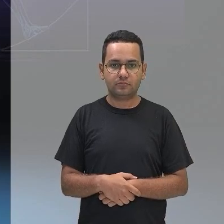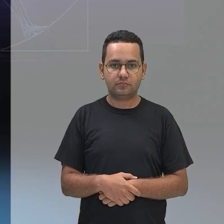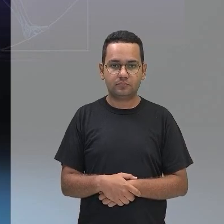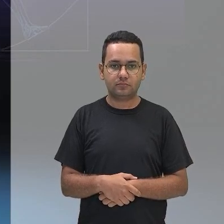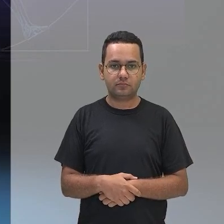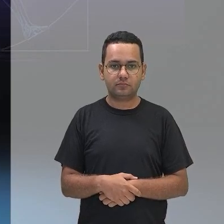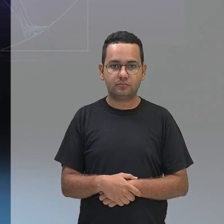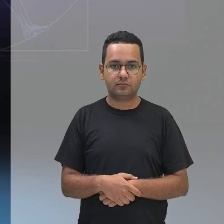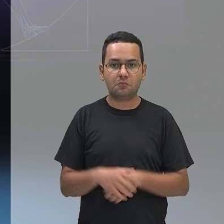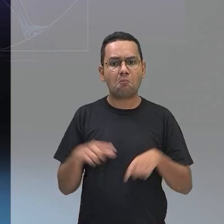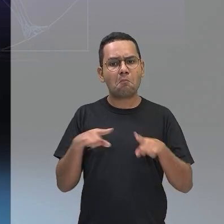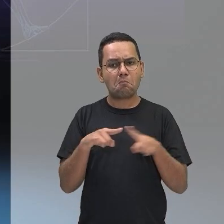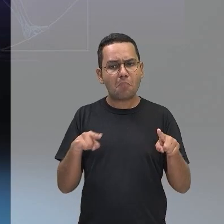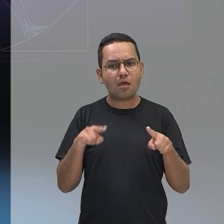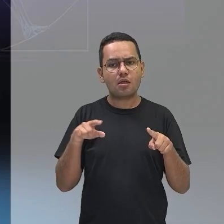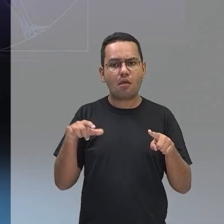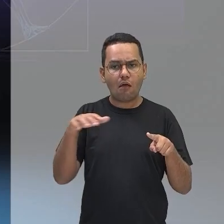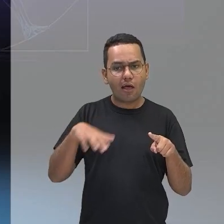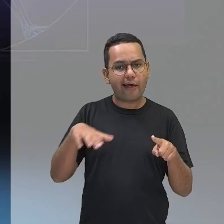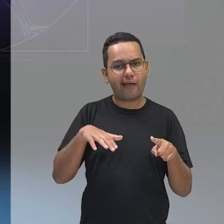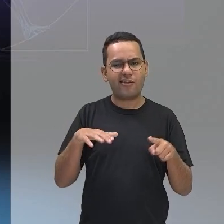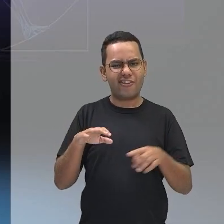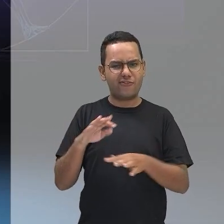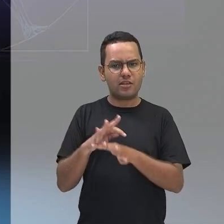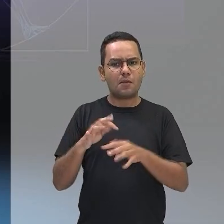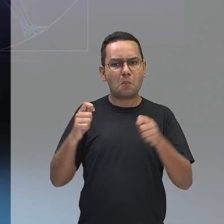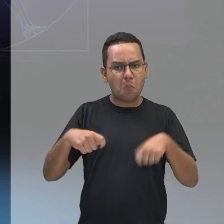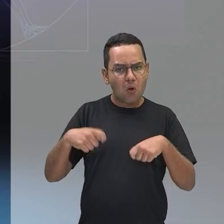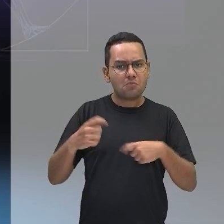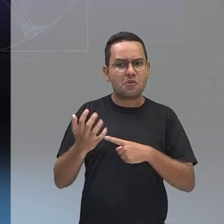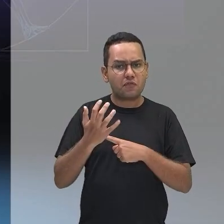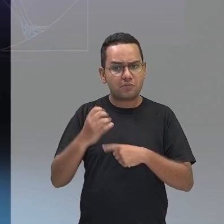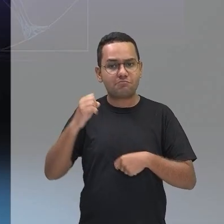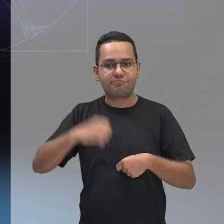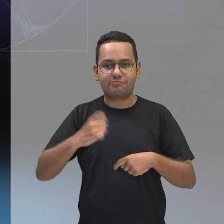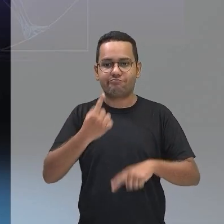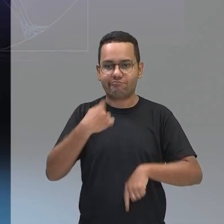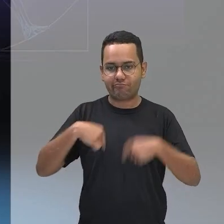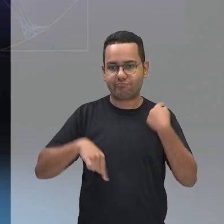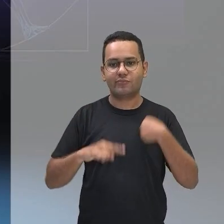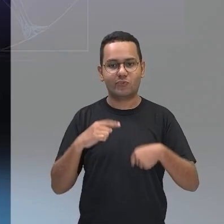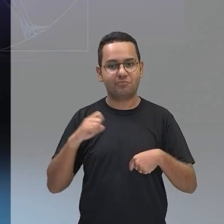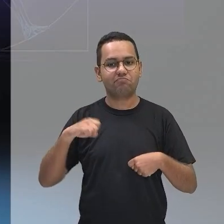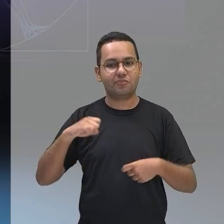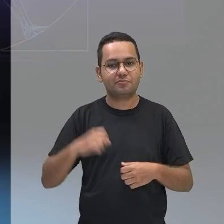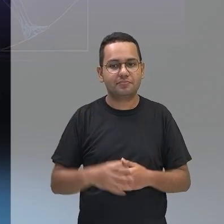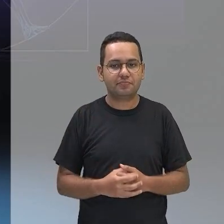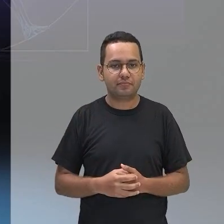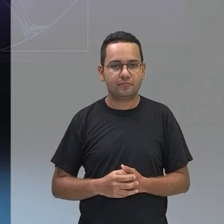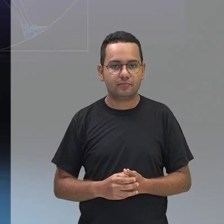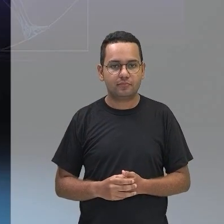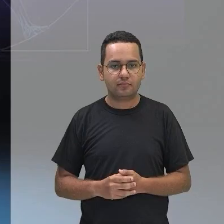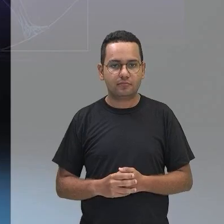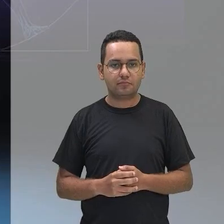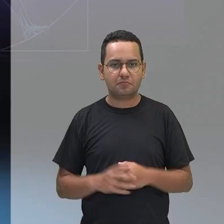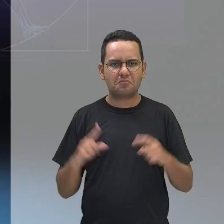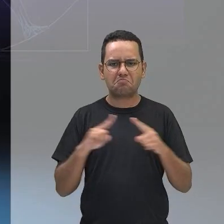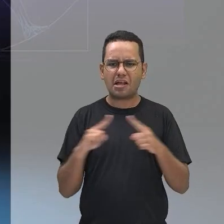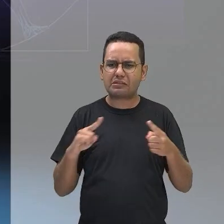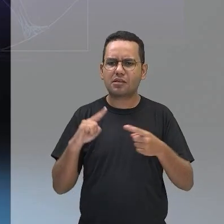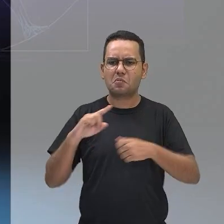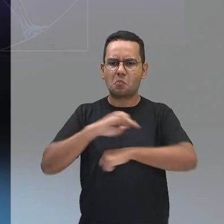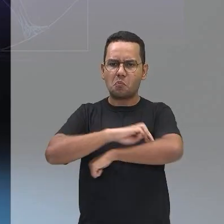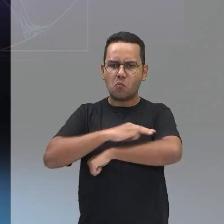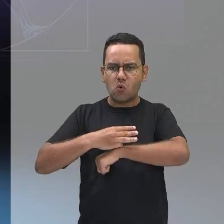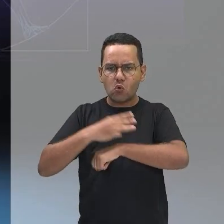nossa circulação sanguínea, né? De várias formas. Não estamos falando só da parte de circulação sanguínea, tá, gente? Ainda tem a parte muscular, a